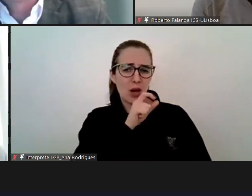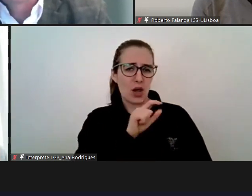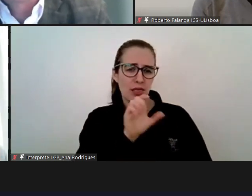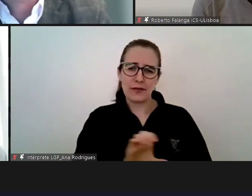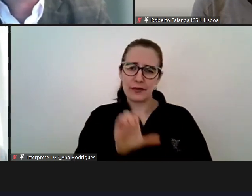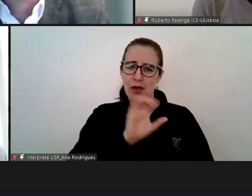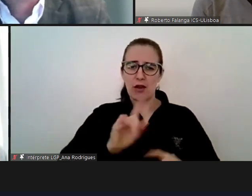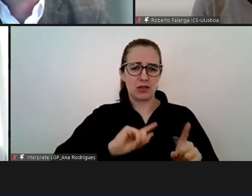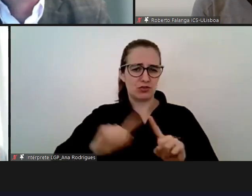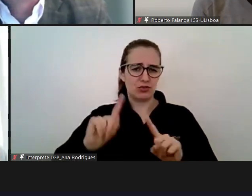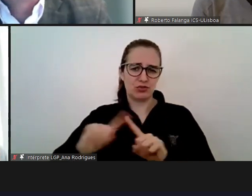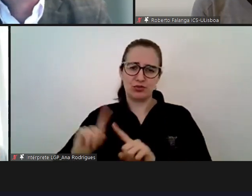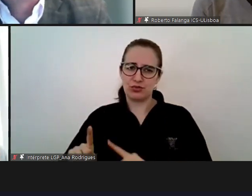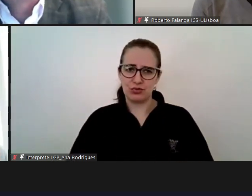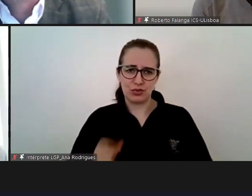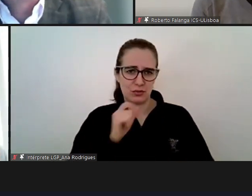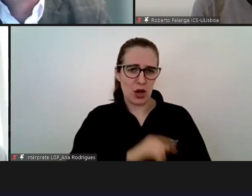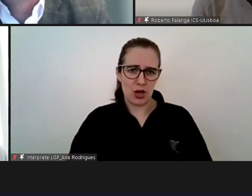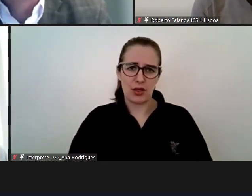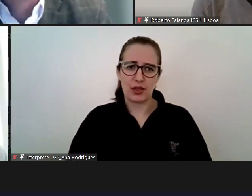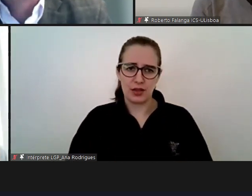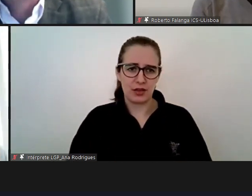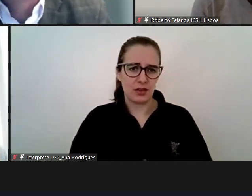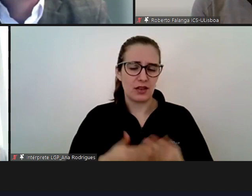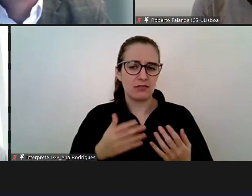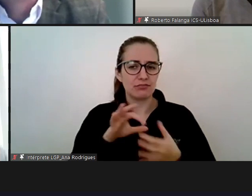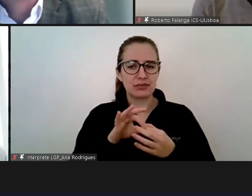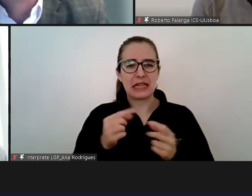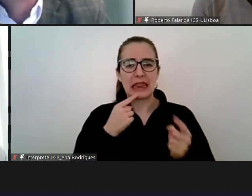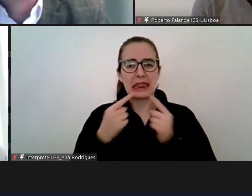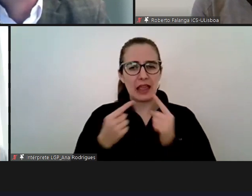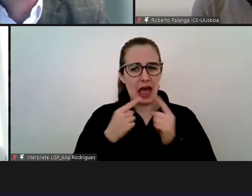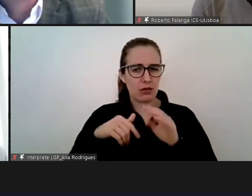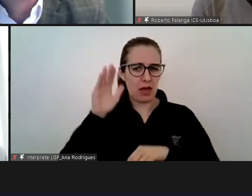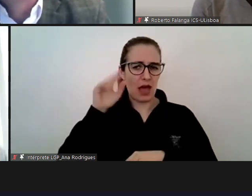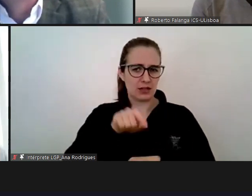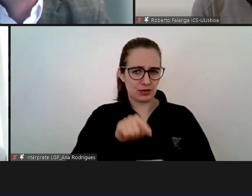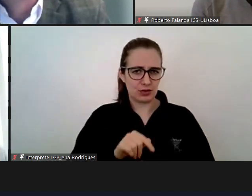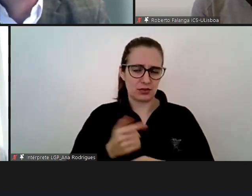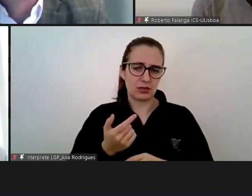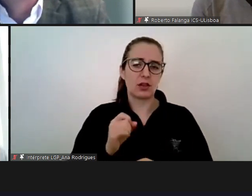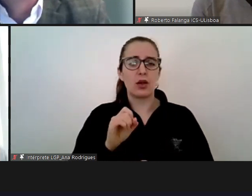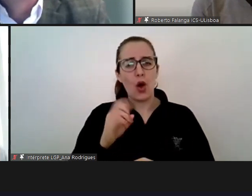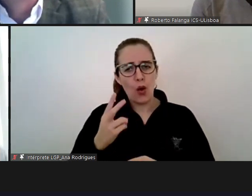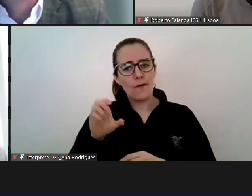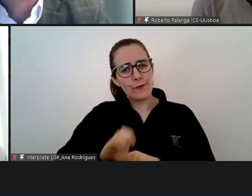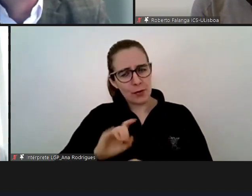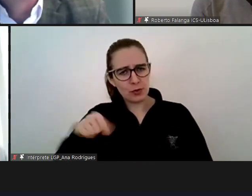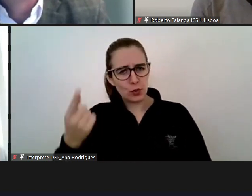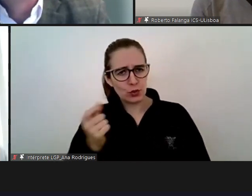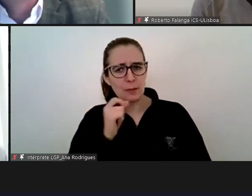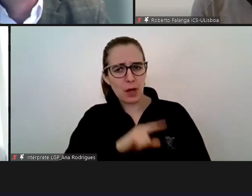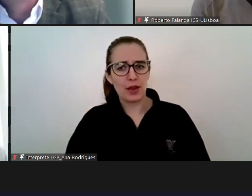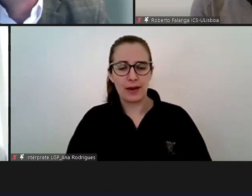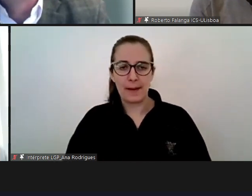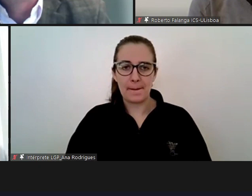dialógicos, digamos, não sei se essa palavra existe em português, mas pronto, baseados em diálogo que estivemos aqui a falar em termos de democracia deliberativa.